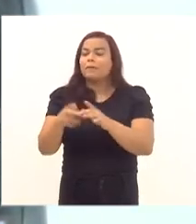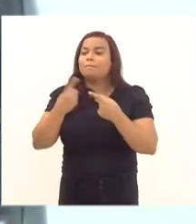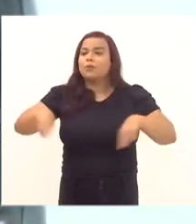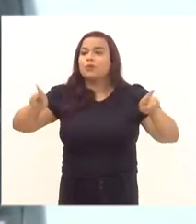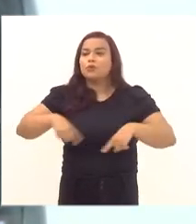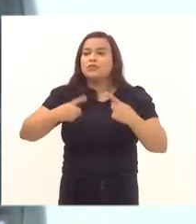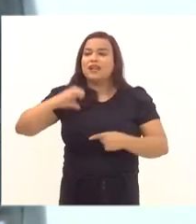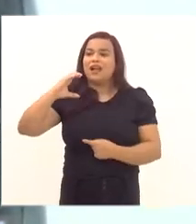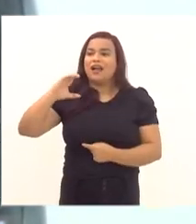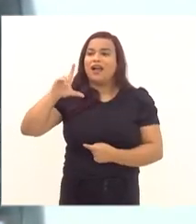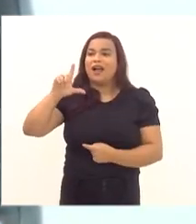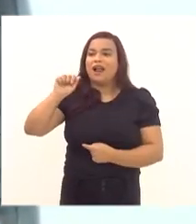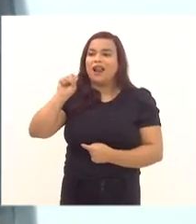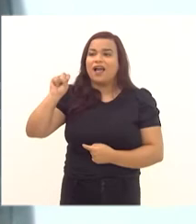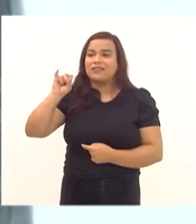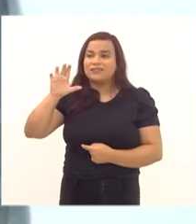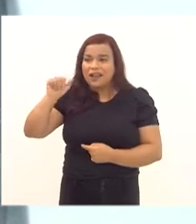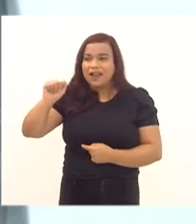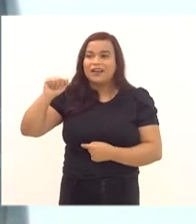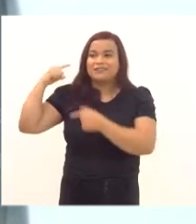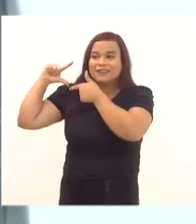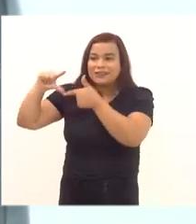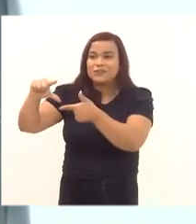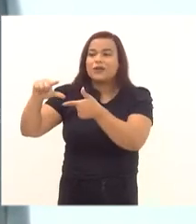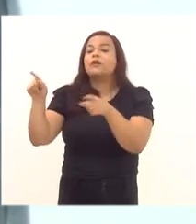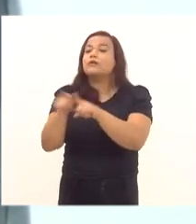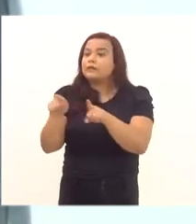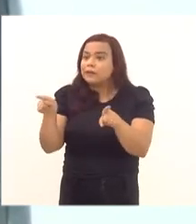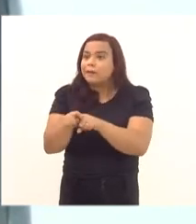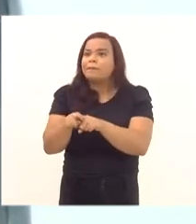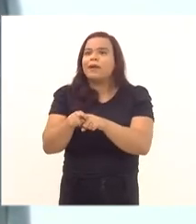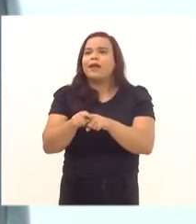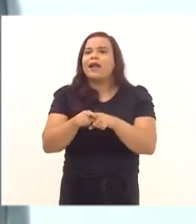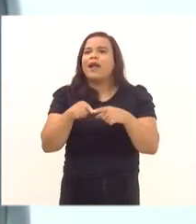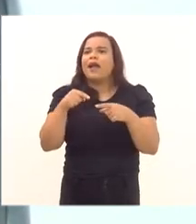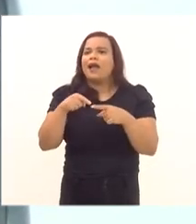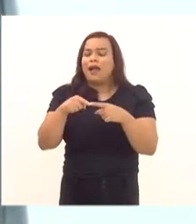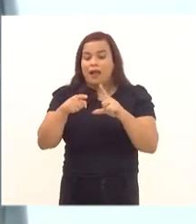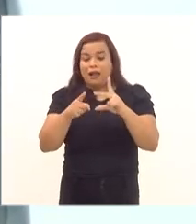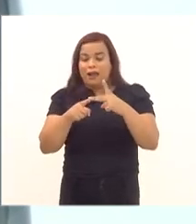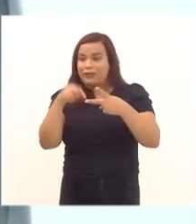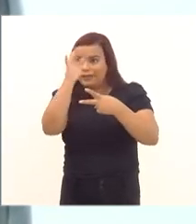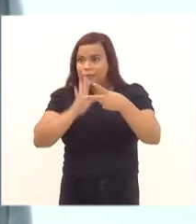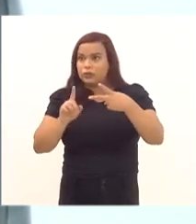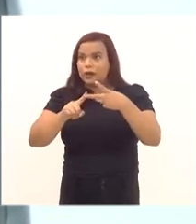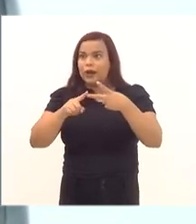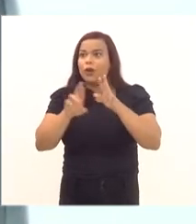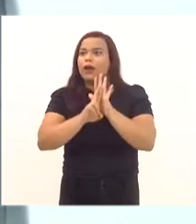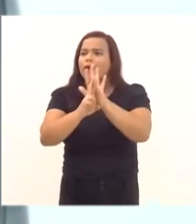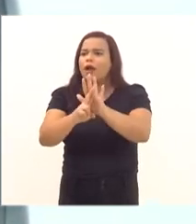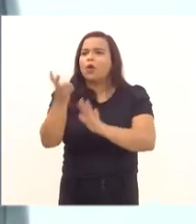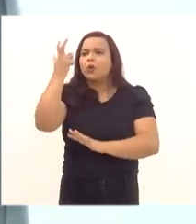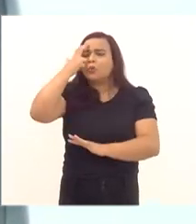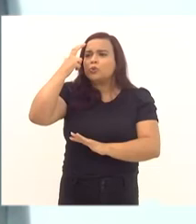clássica muito importante mas a Rádio Nacional também representa a cultura popular o samba o carnaval e